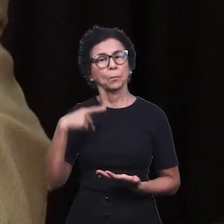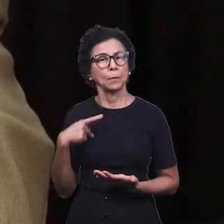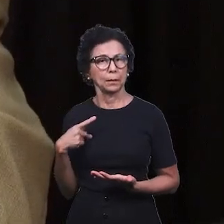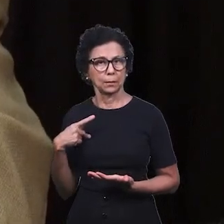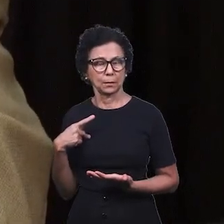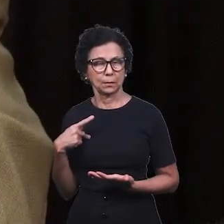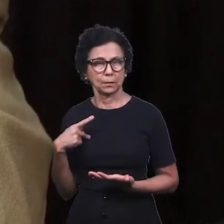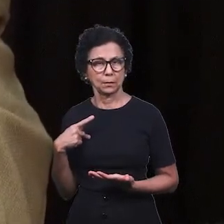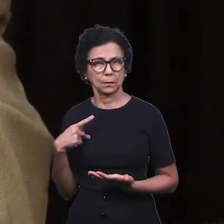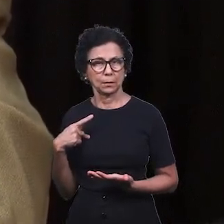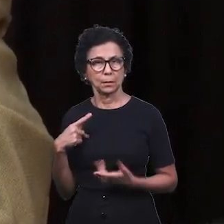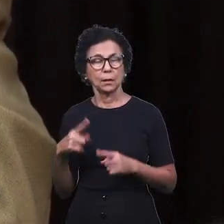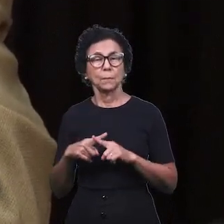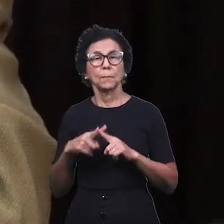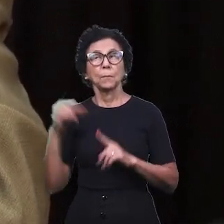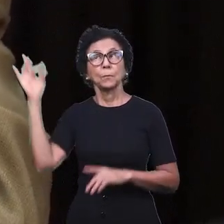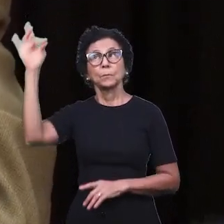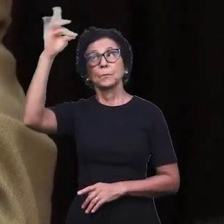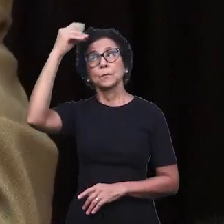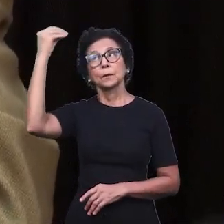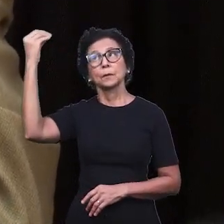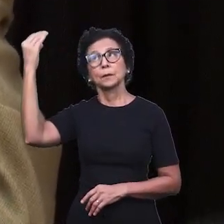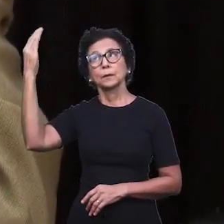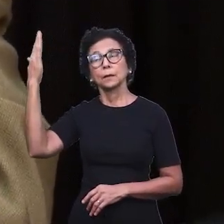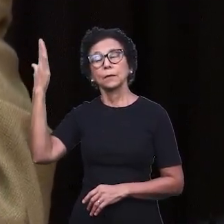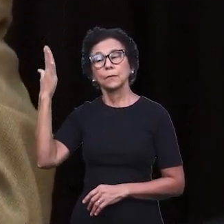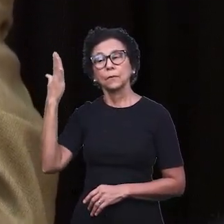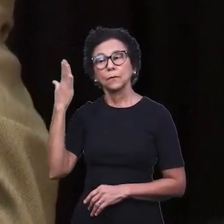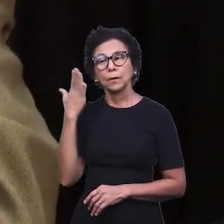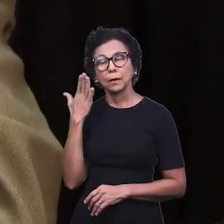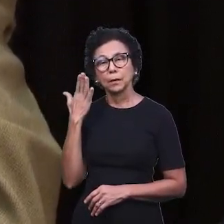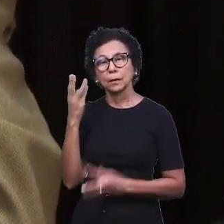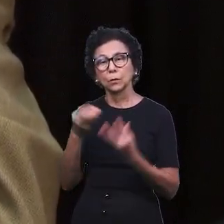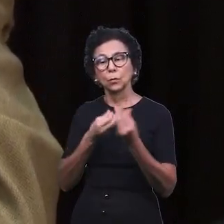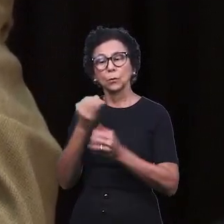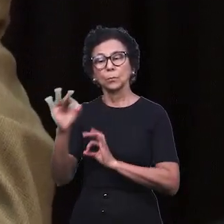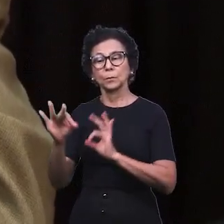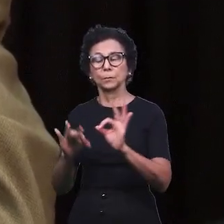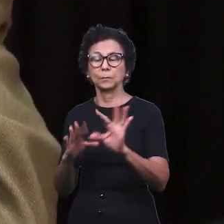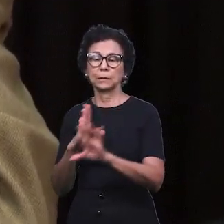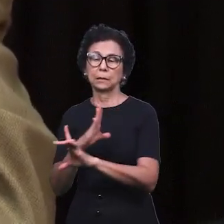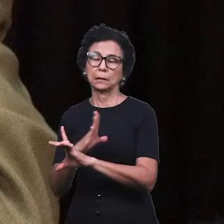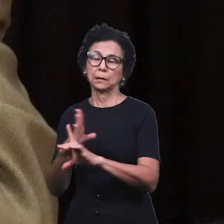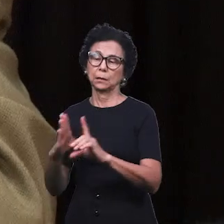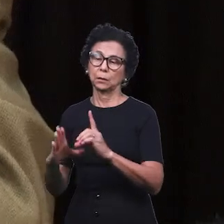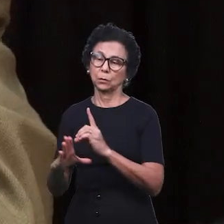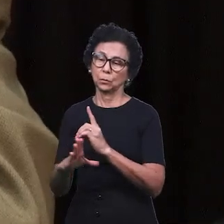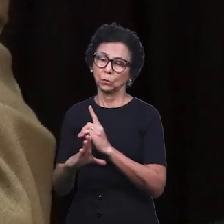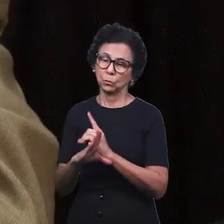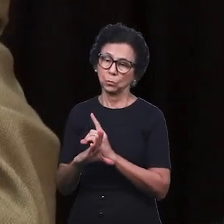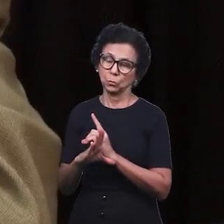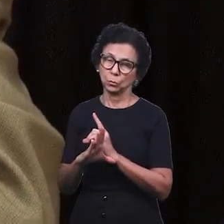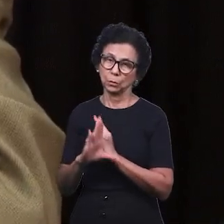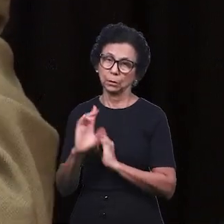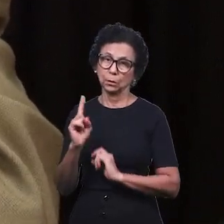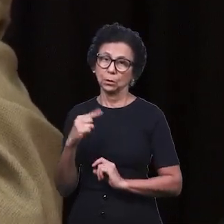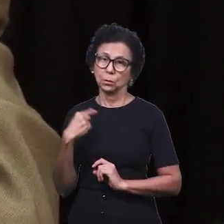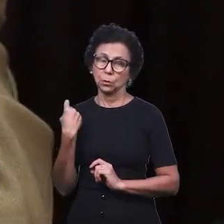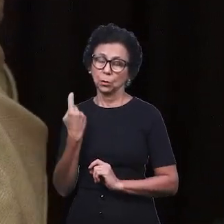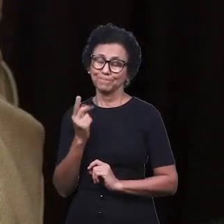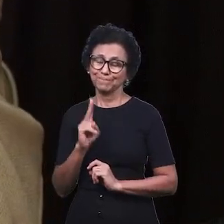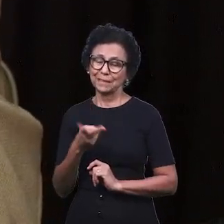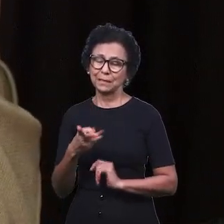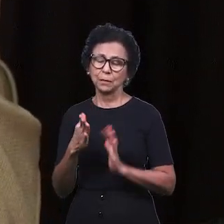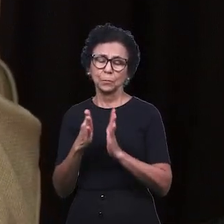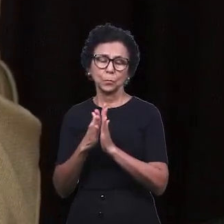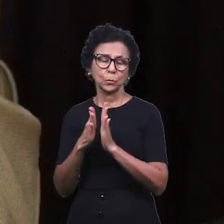pelo Espírito Santo. Daí a nossa busca contínua para alcançar aquilo que Deus quer que seja